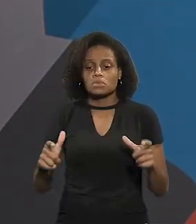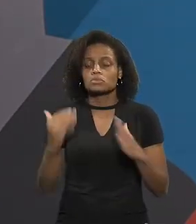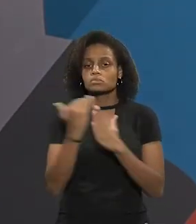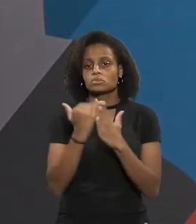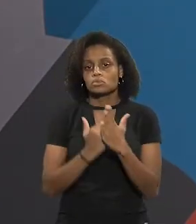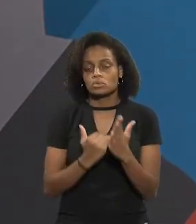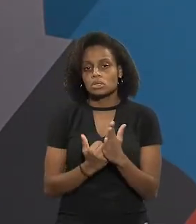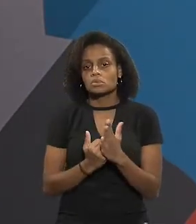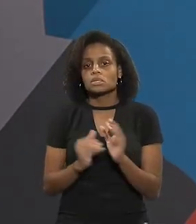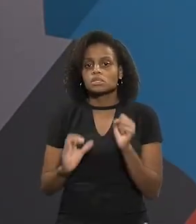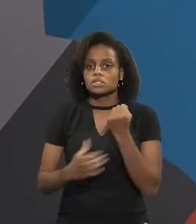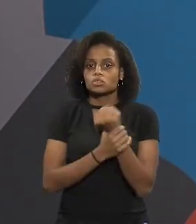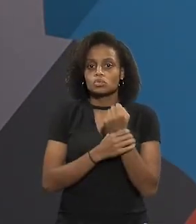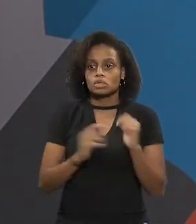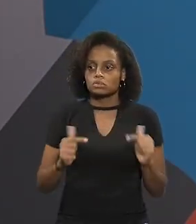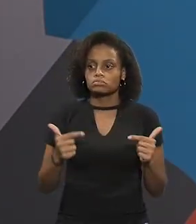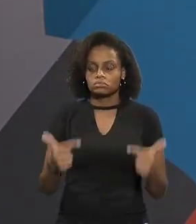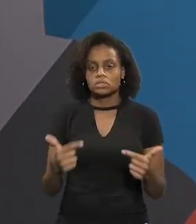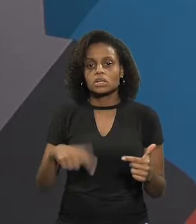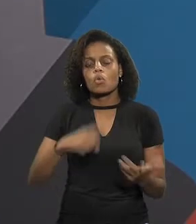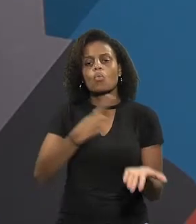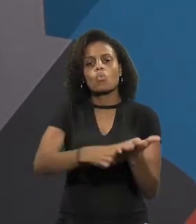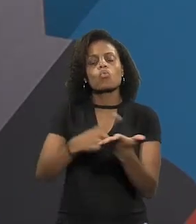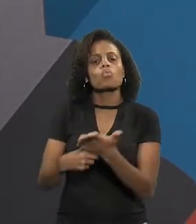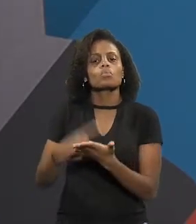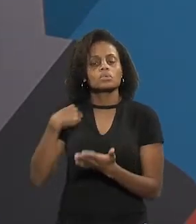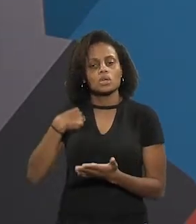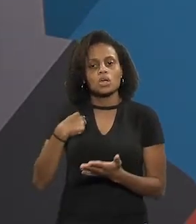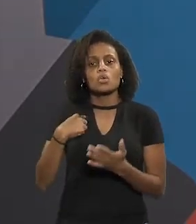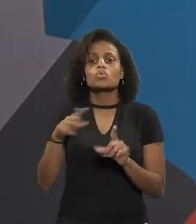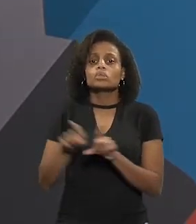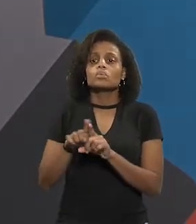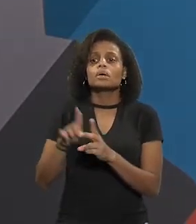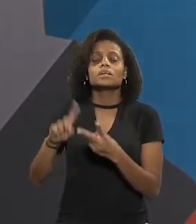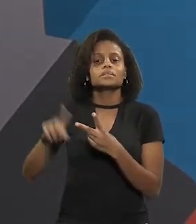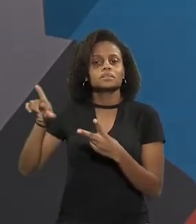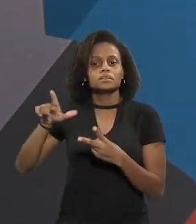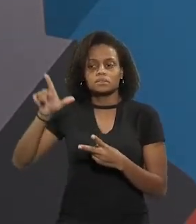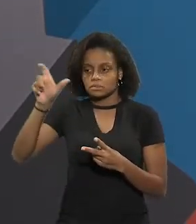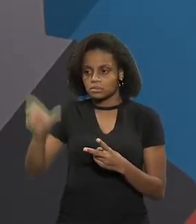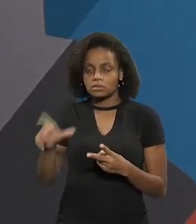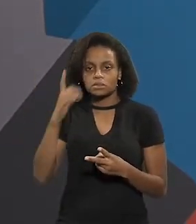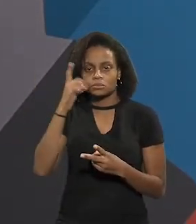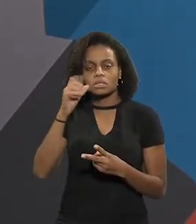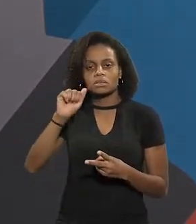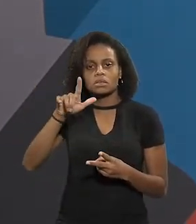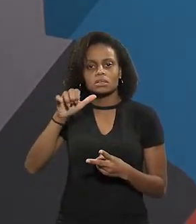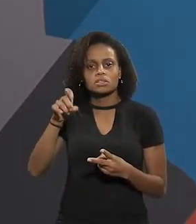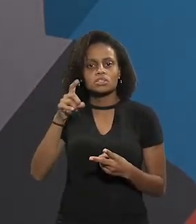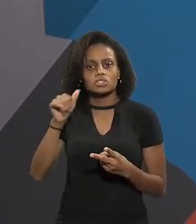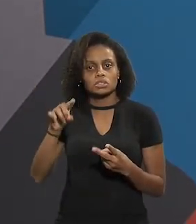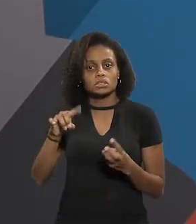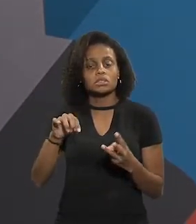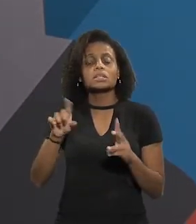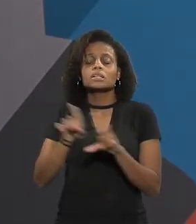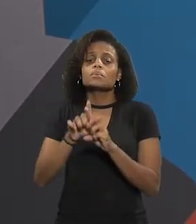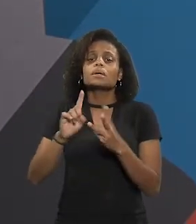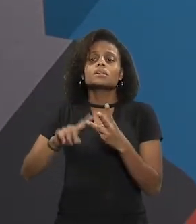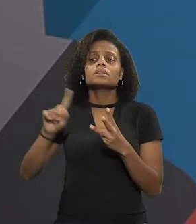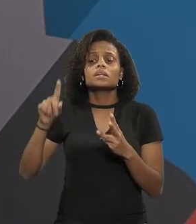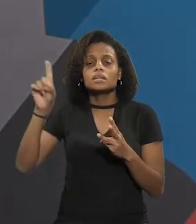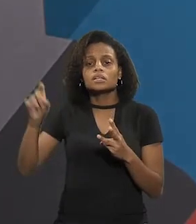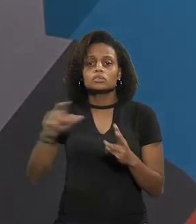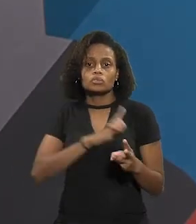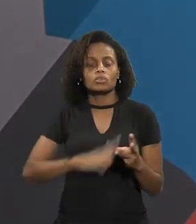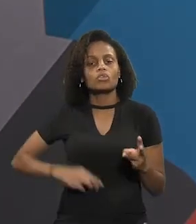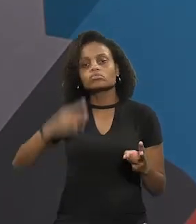Segurança Presente, ele era um compromisso de campanha meu, do deputado Alexandre Knoploch e também do governador Wilson Witzel, que cumpriu